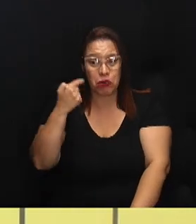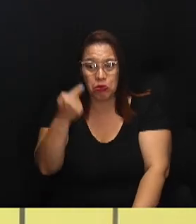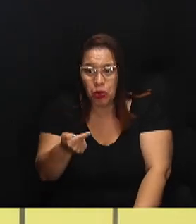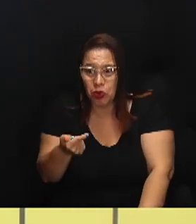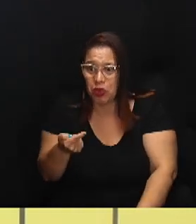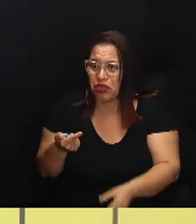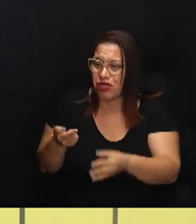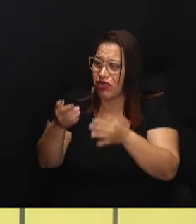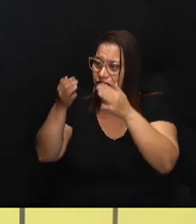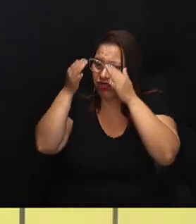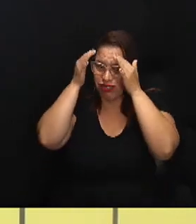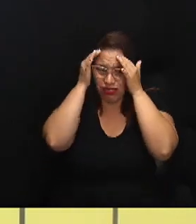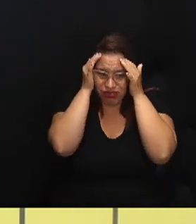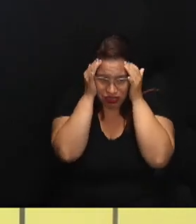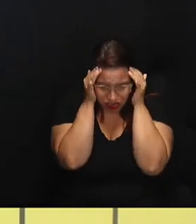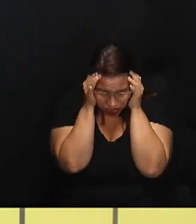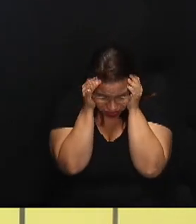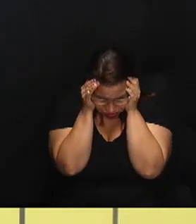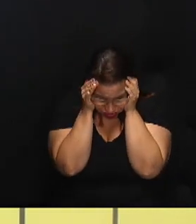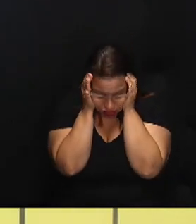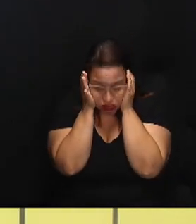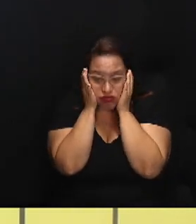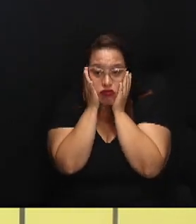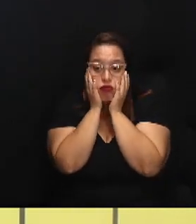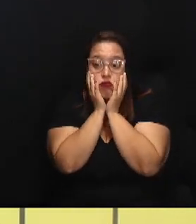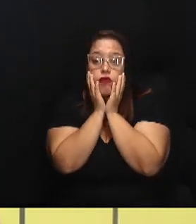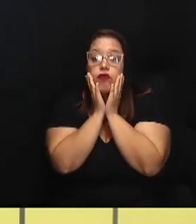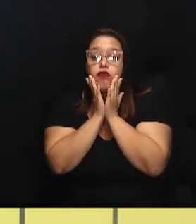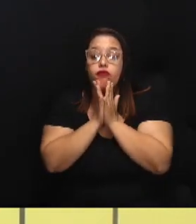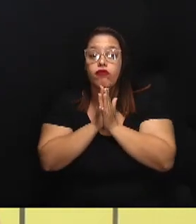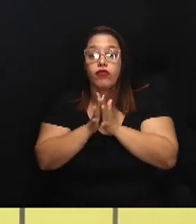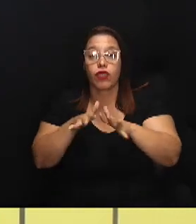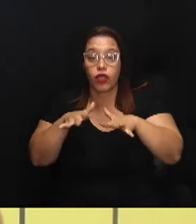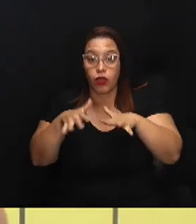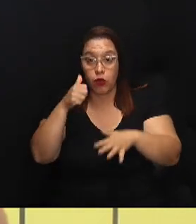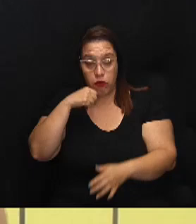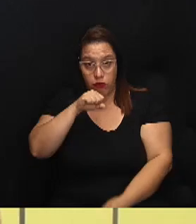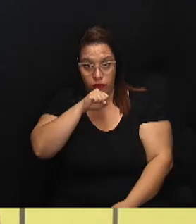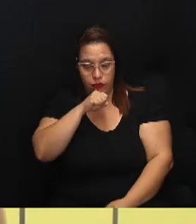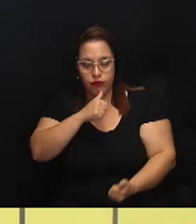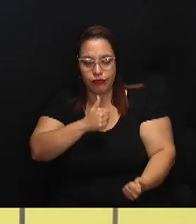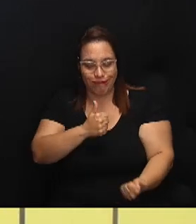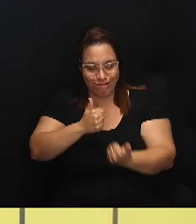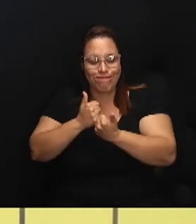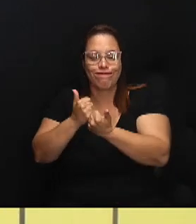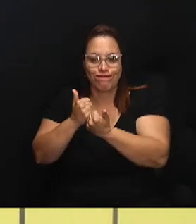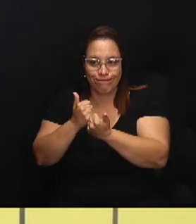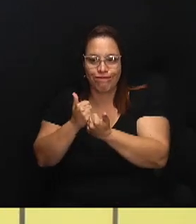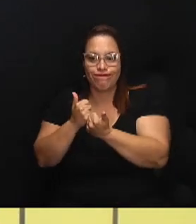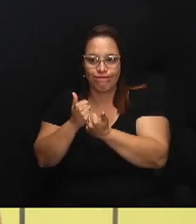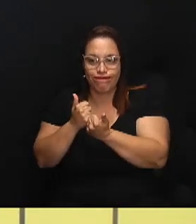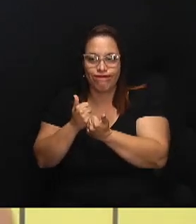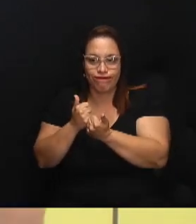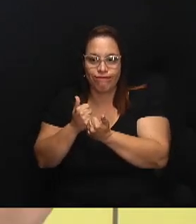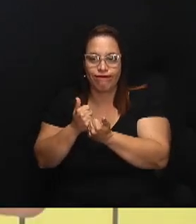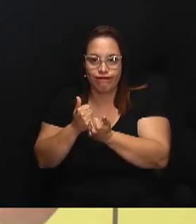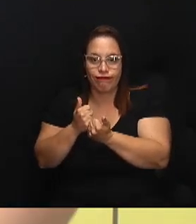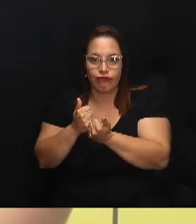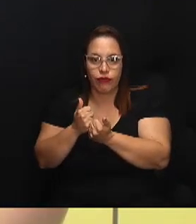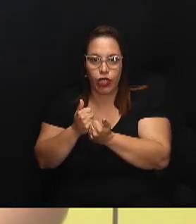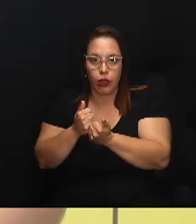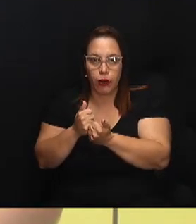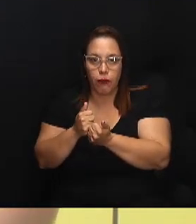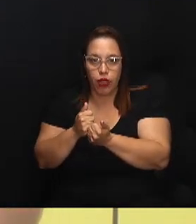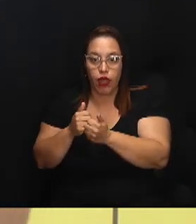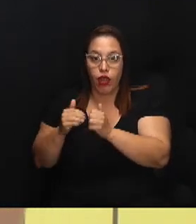Né? E aí e chegou um momento, né? A minha mãe foi muito ali a minha rede de apoio, vocês falaram de rede de apoio, então eles moram em